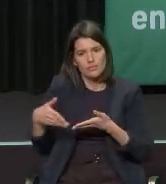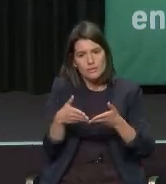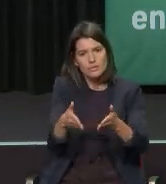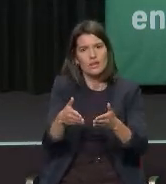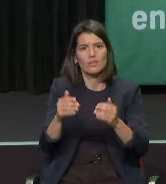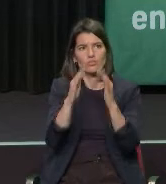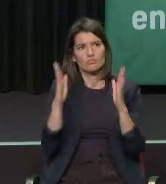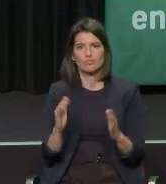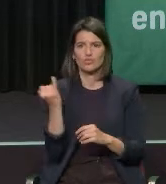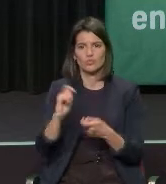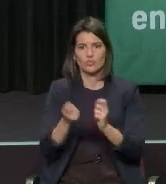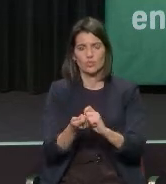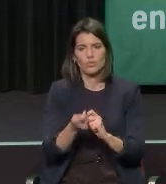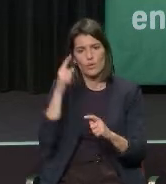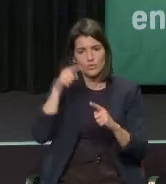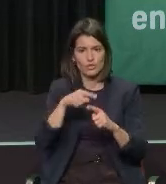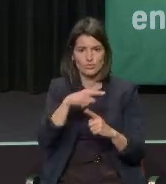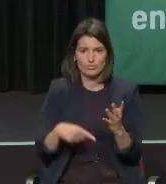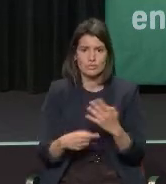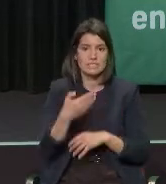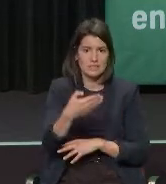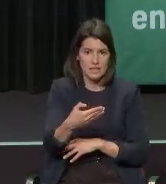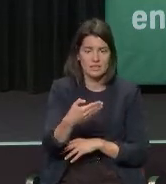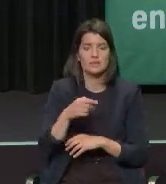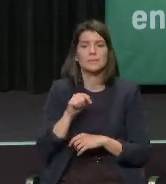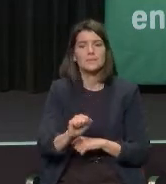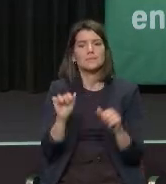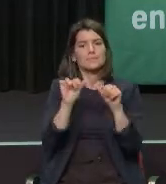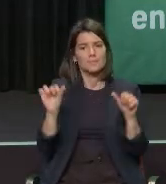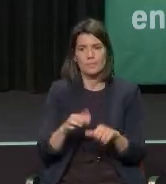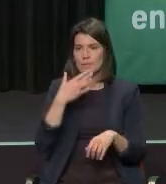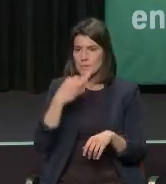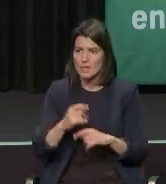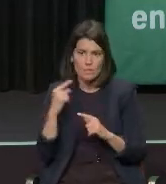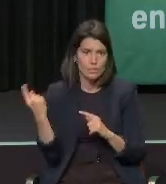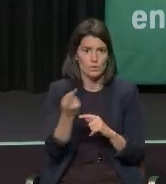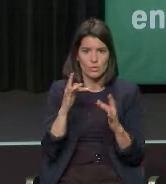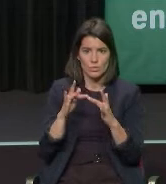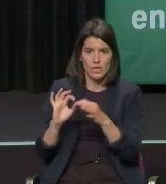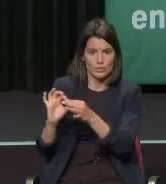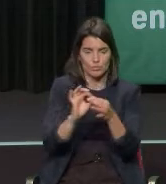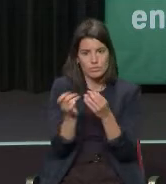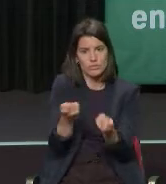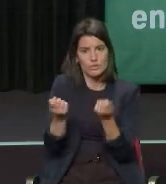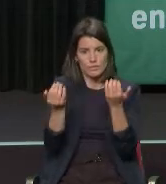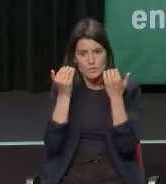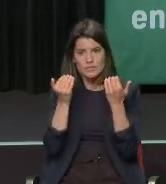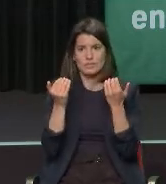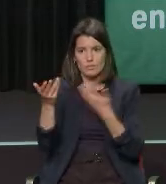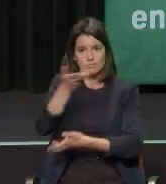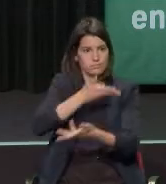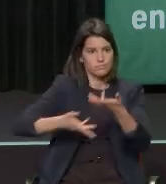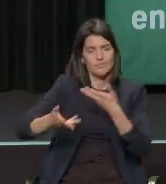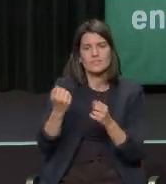do Instituto, que assenta em 7 linhas. Uma delas é o desenvolvimento de um sistema integrado e interoperacional para a gestão da informação, portanto, que liga aos